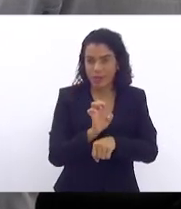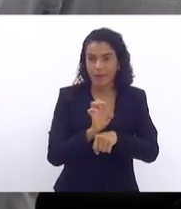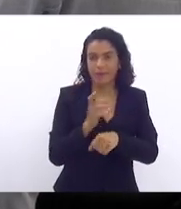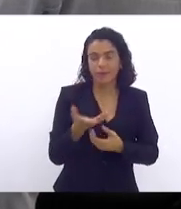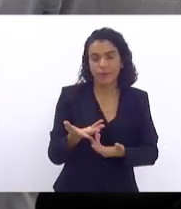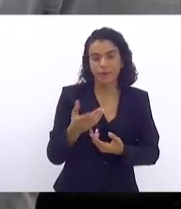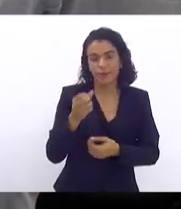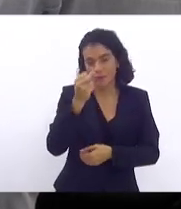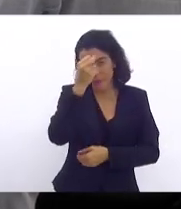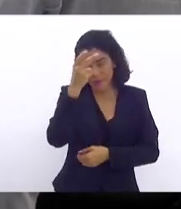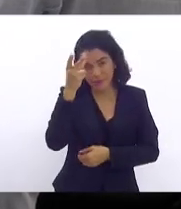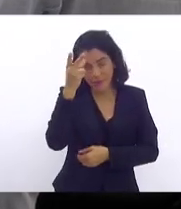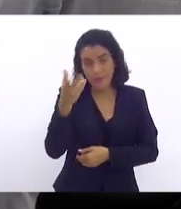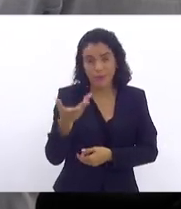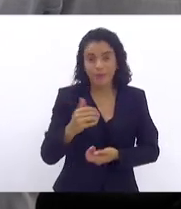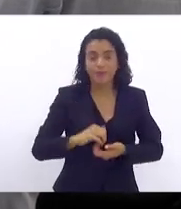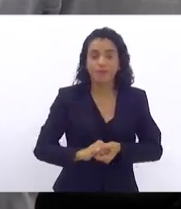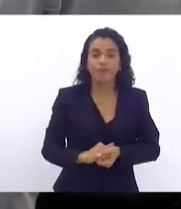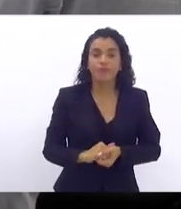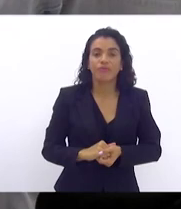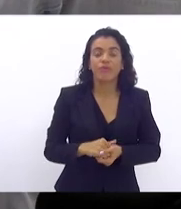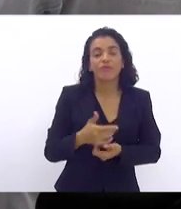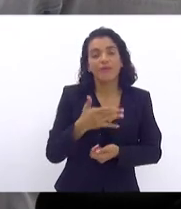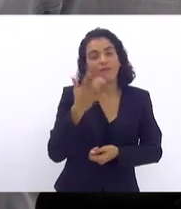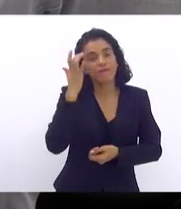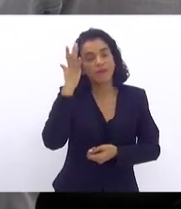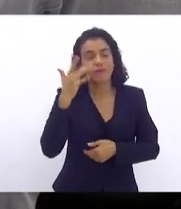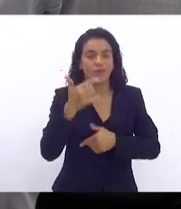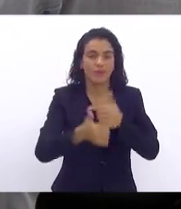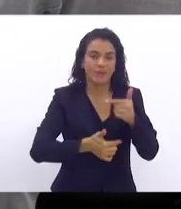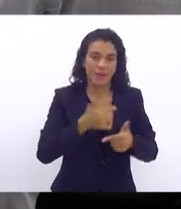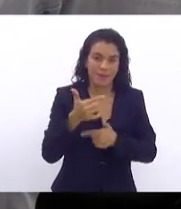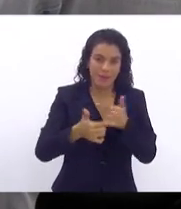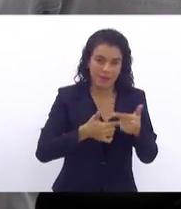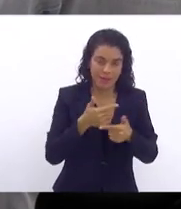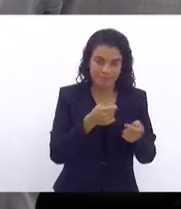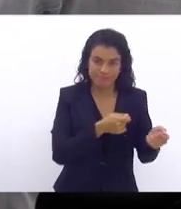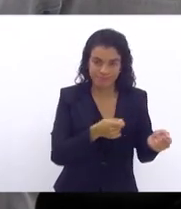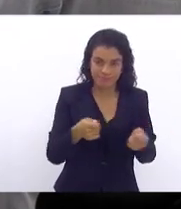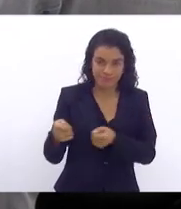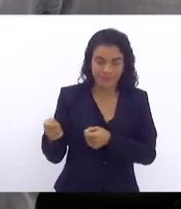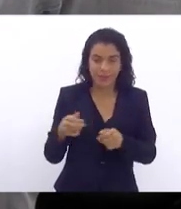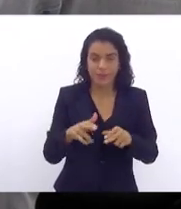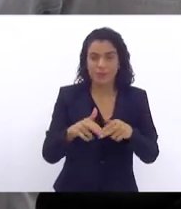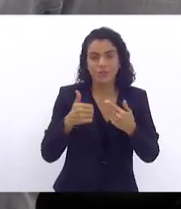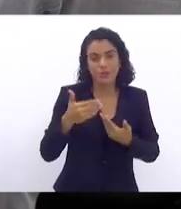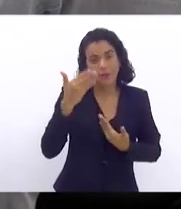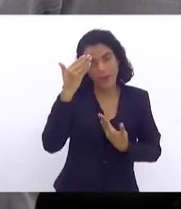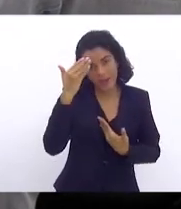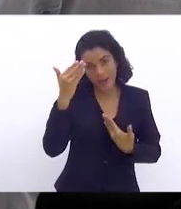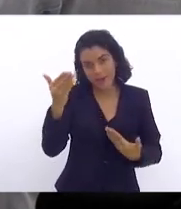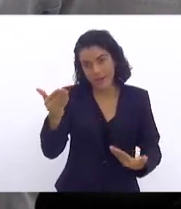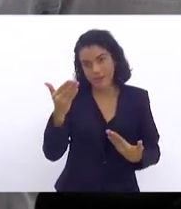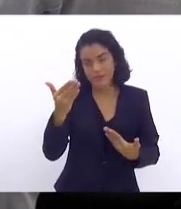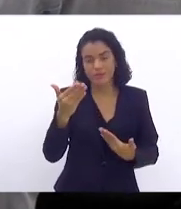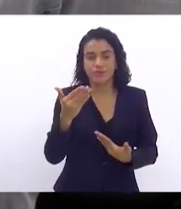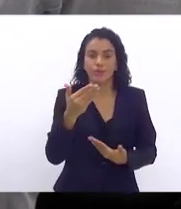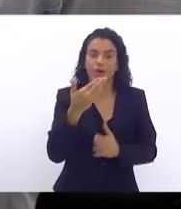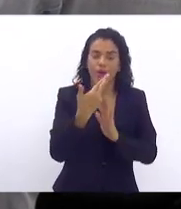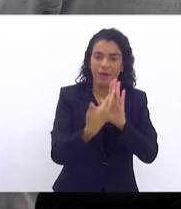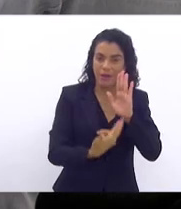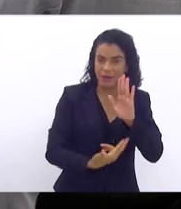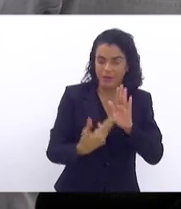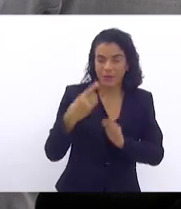municípios, com essa iniciativa vai facilitar o seu trabalho no dia a dia. Então, eu agradeço ao nosso